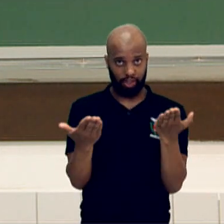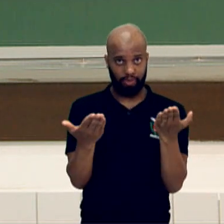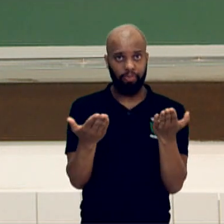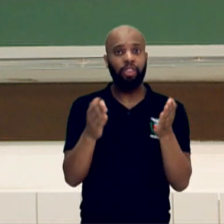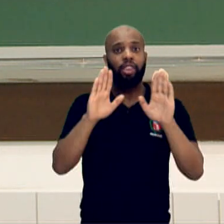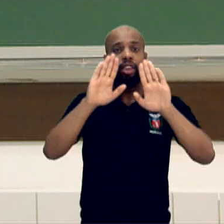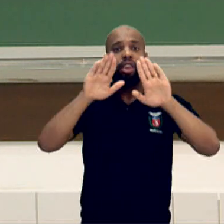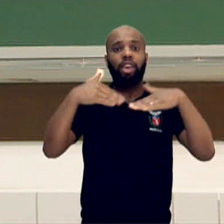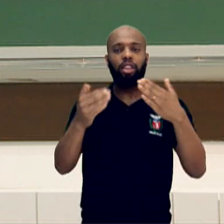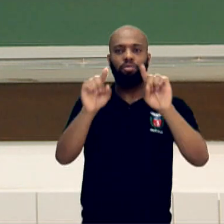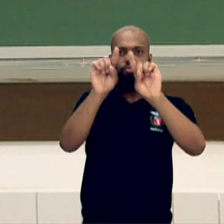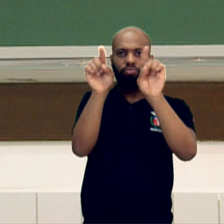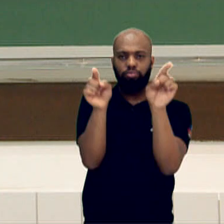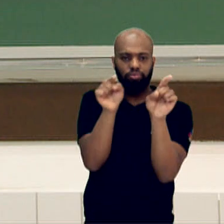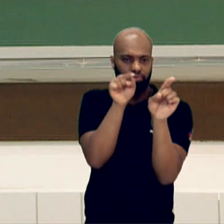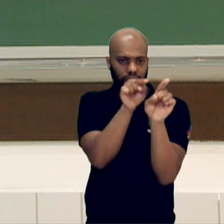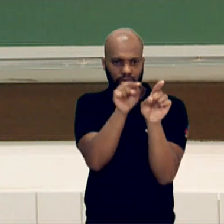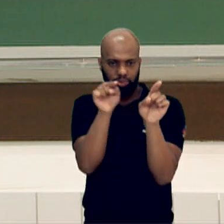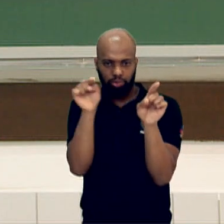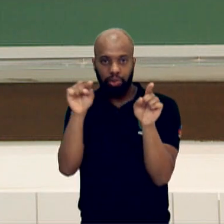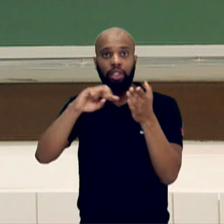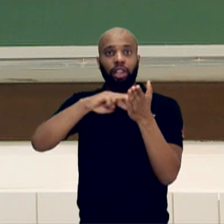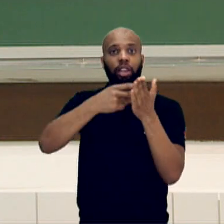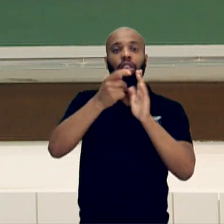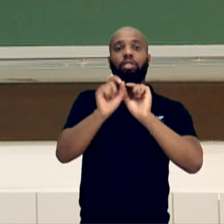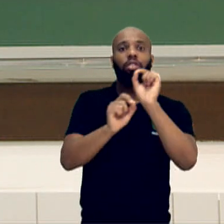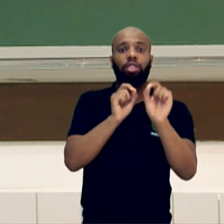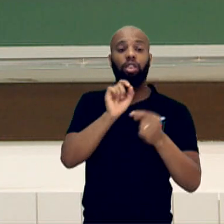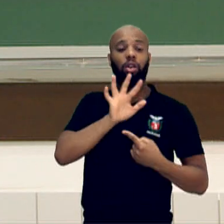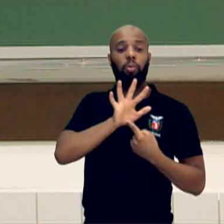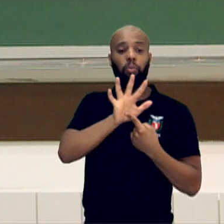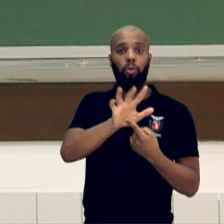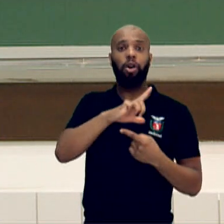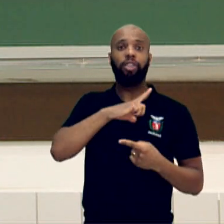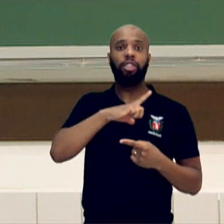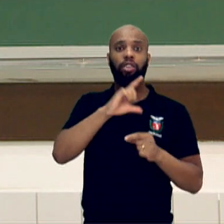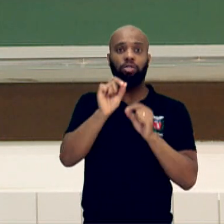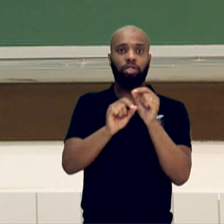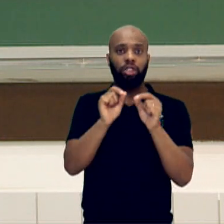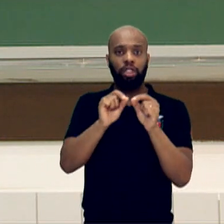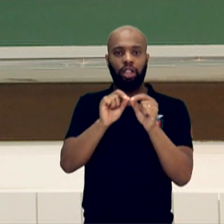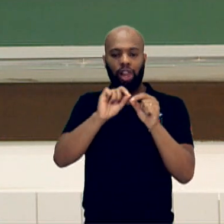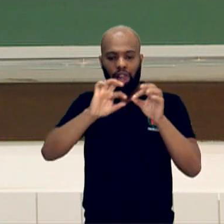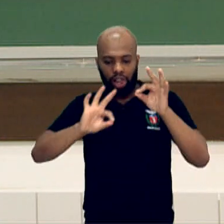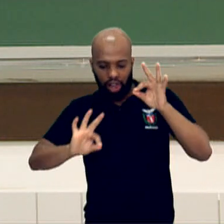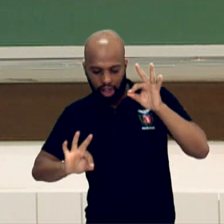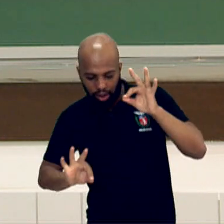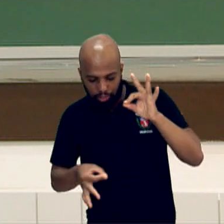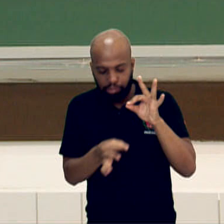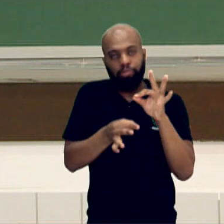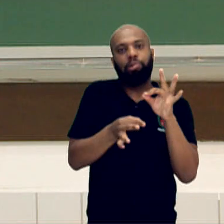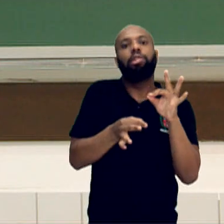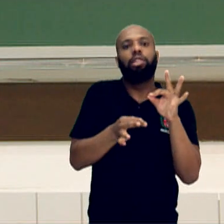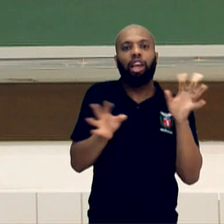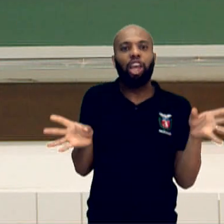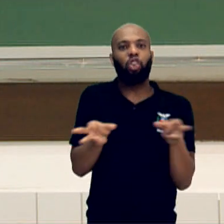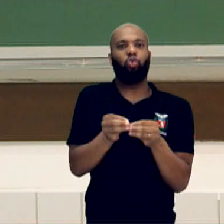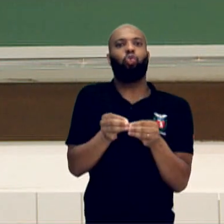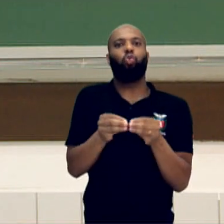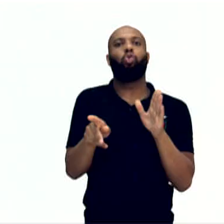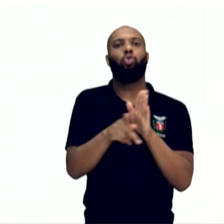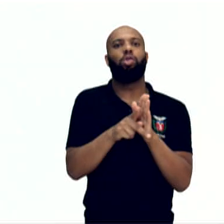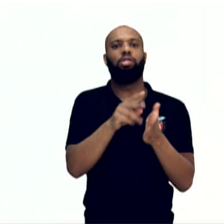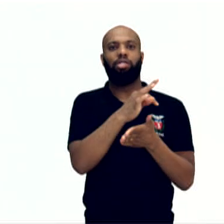quê? Esses sinais de pontuação indicam que houve uma supressão de parte do texto original, ou seja, esse é